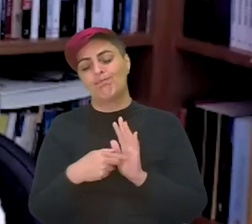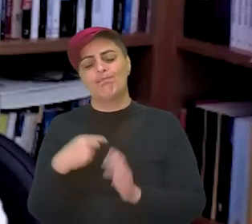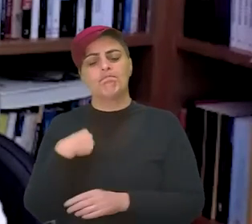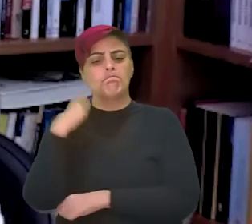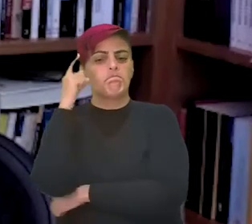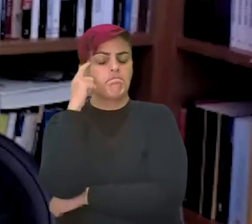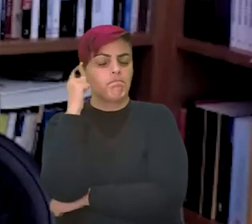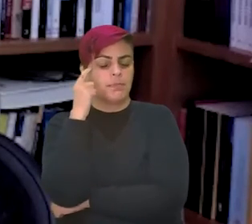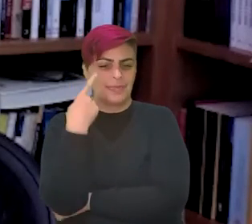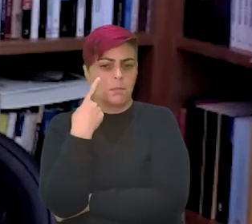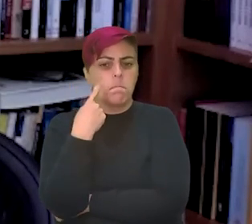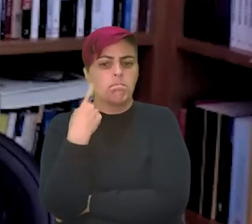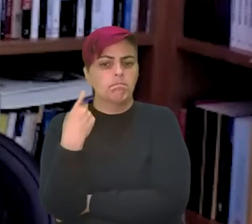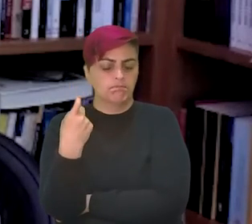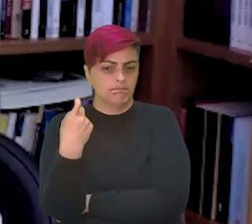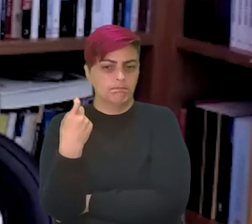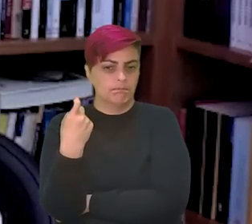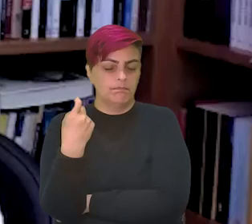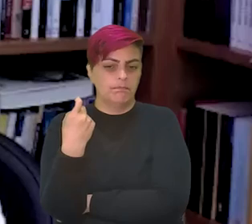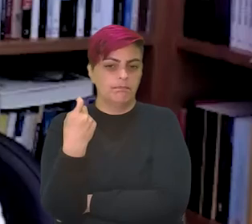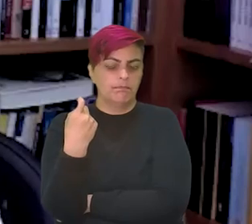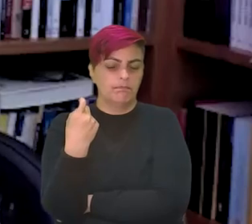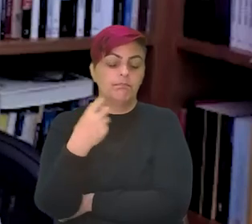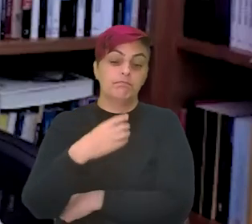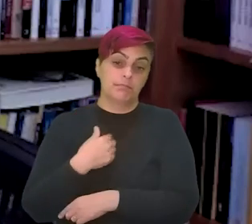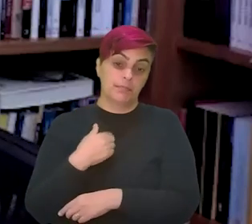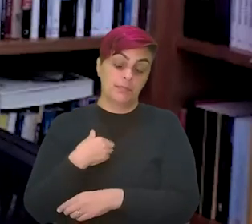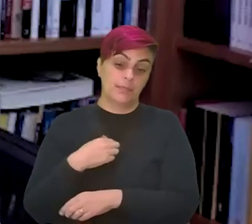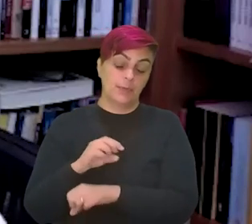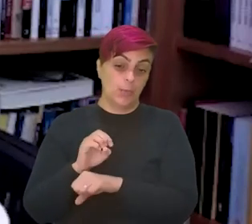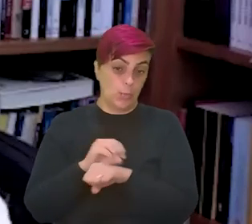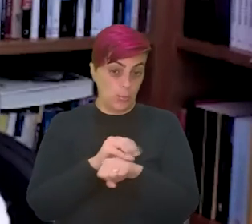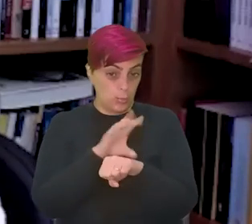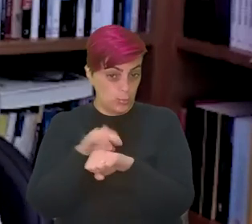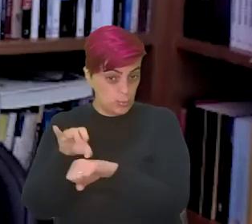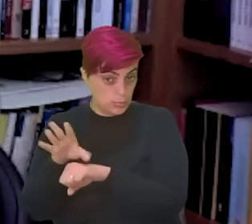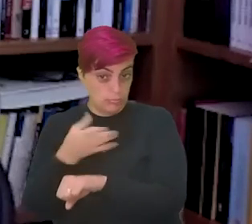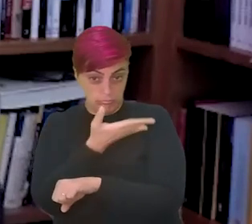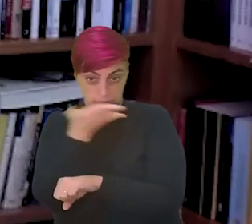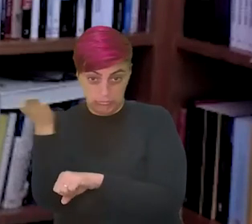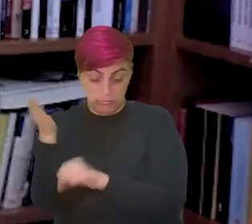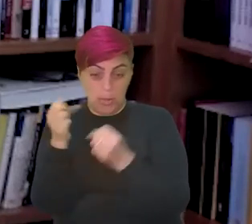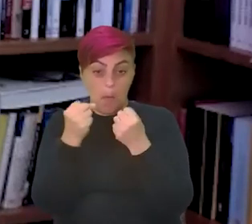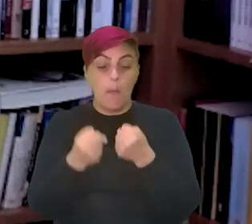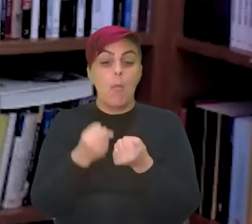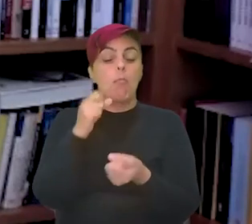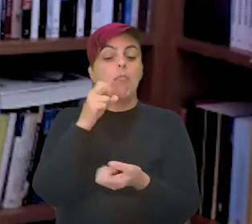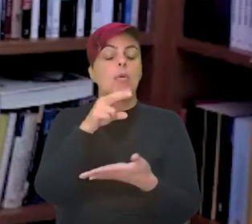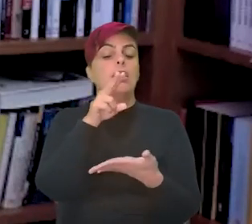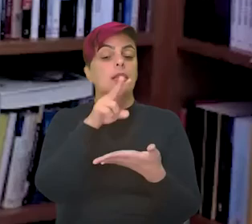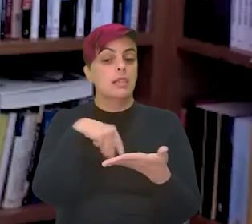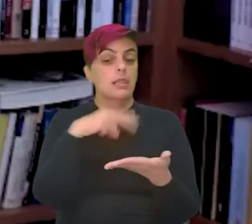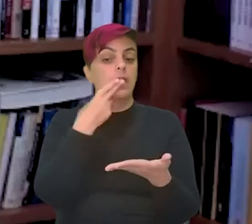E eu acho interessantíssimo, eu recomendaria a quem puder ler